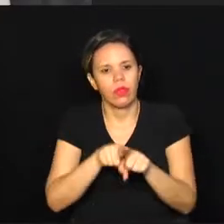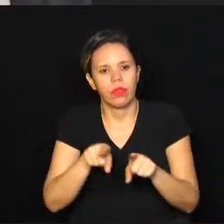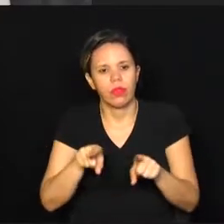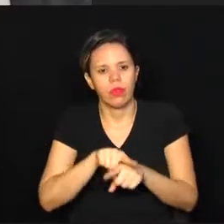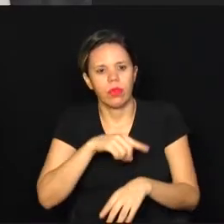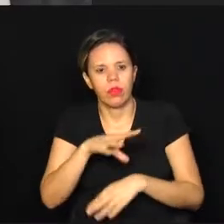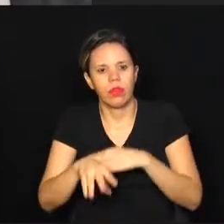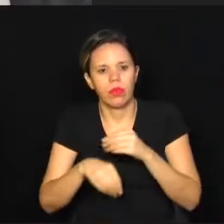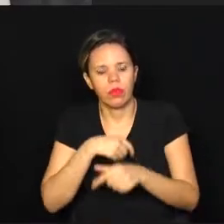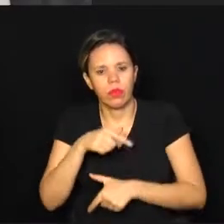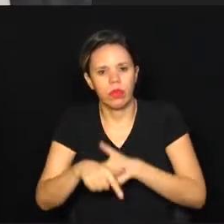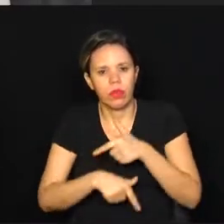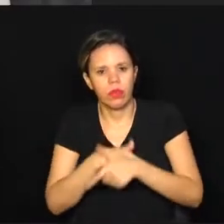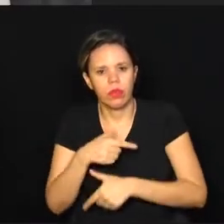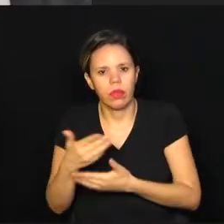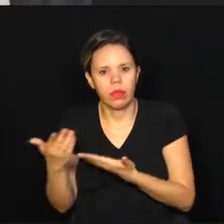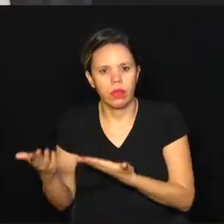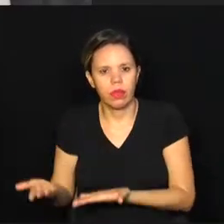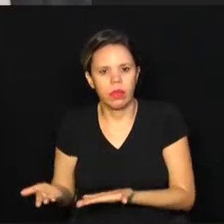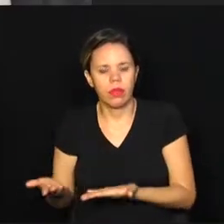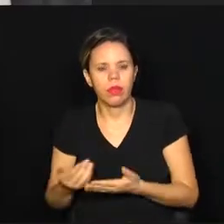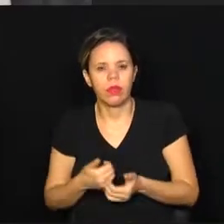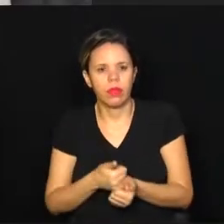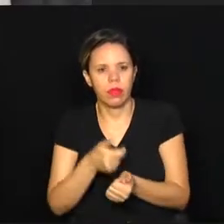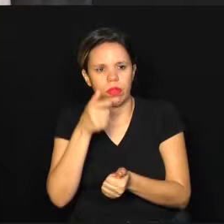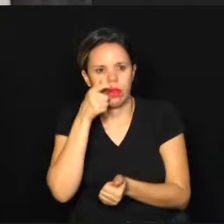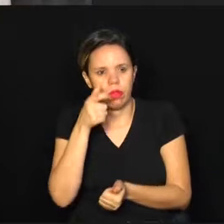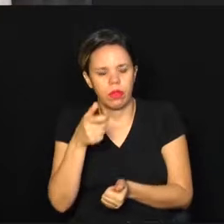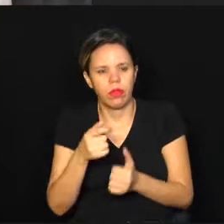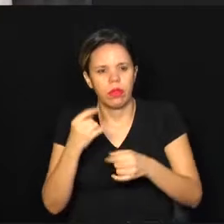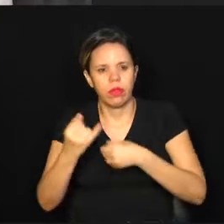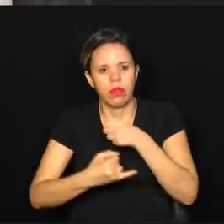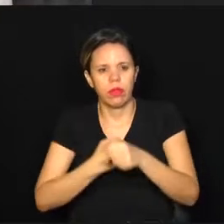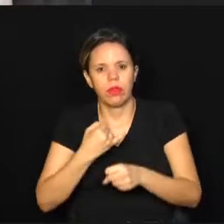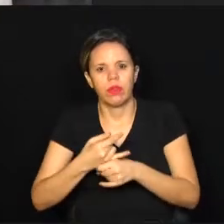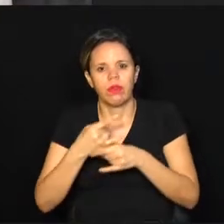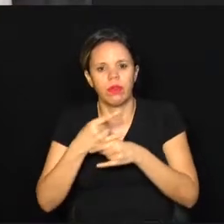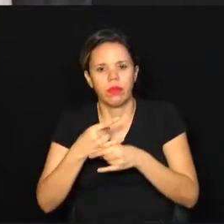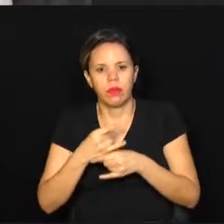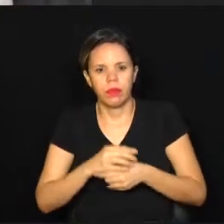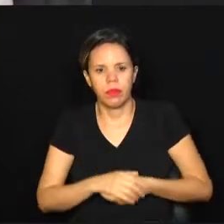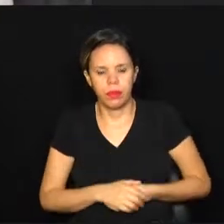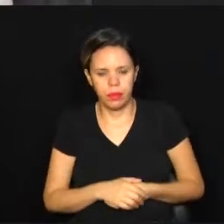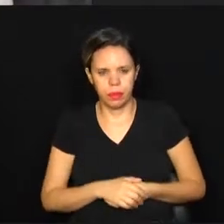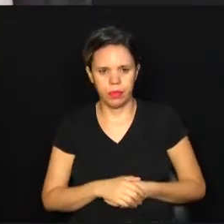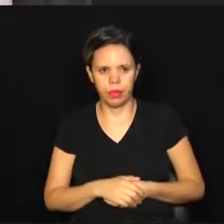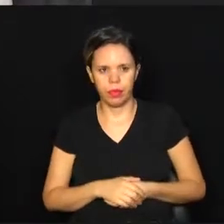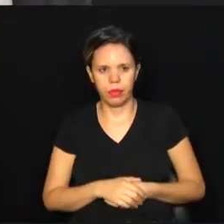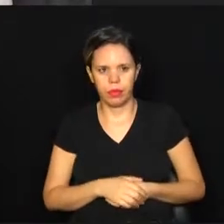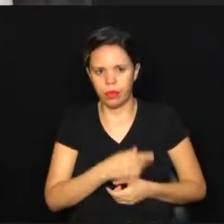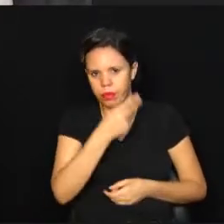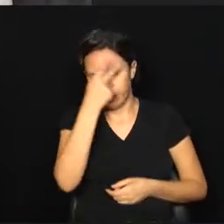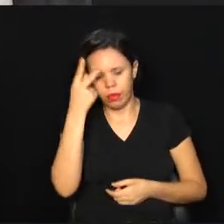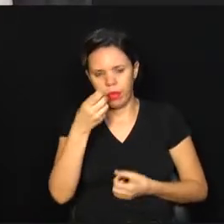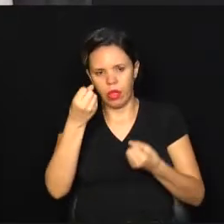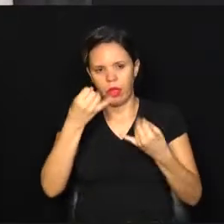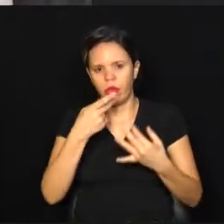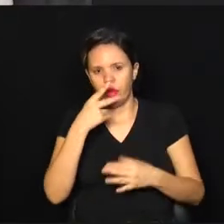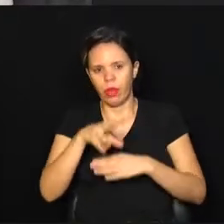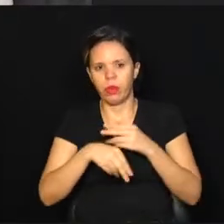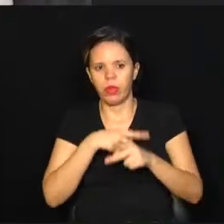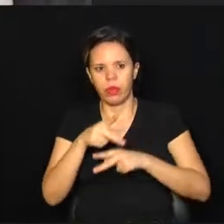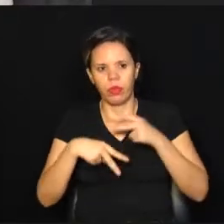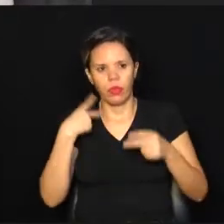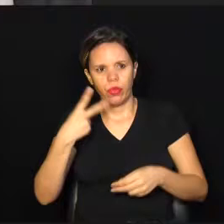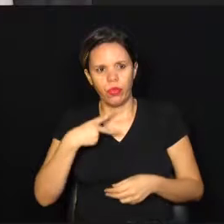compõe a comissão e está aqui acompanhando conosco de forma remota. Além dos que citei, também compõe a comissão o